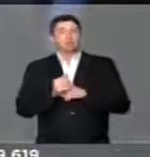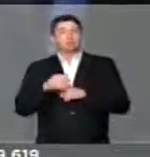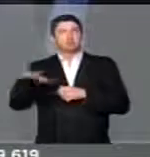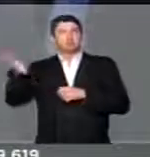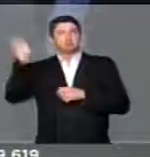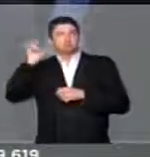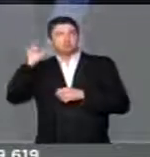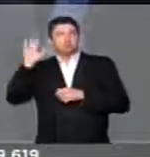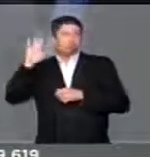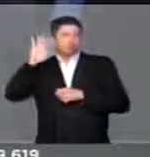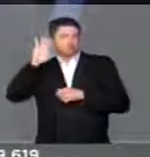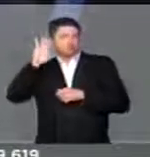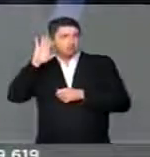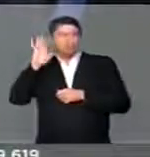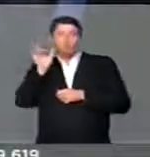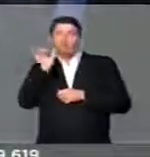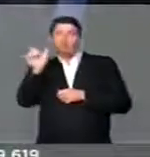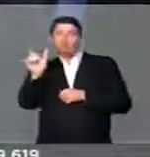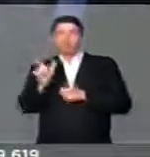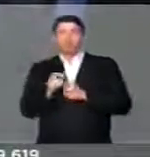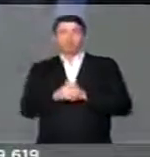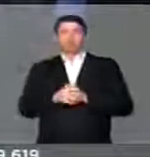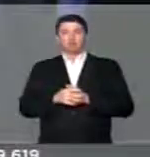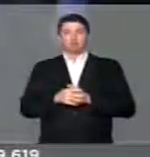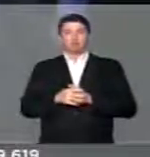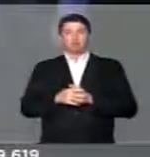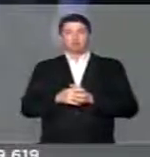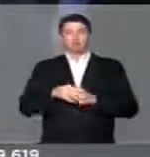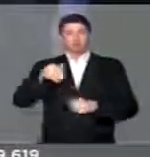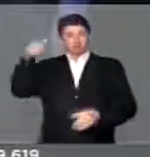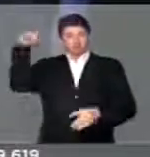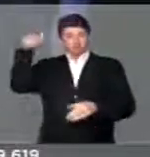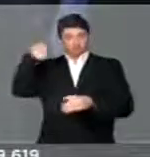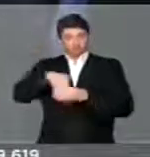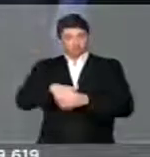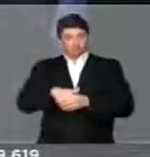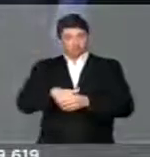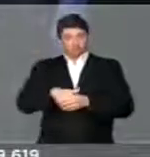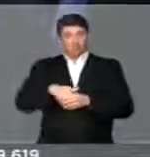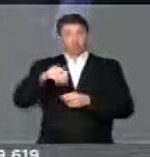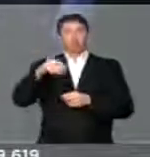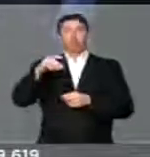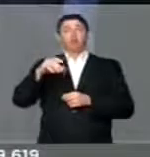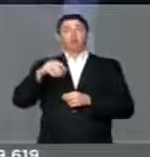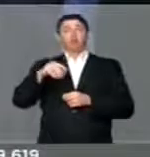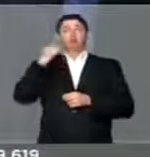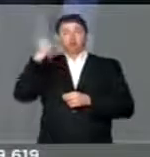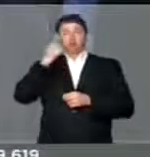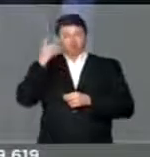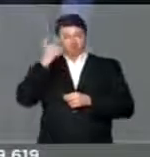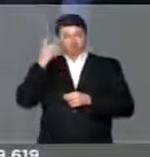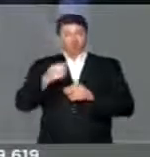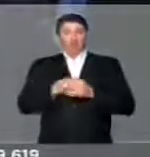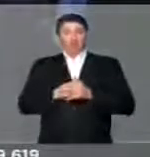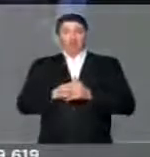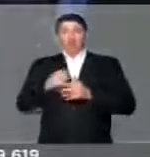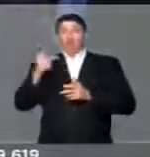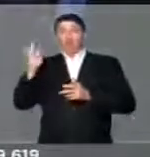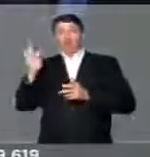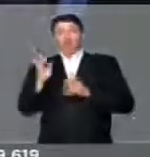ouvir as palavras, os votos dos deputados